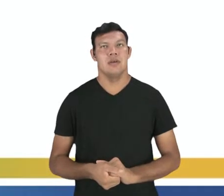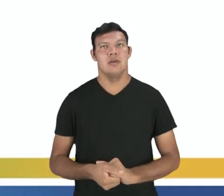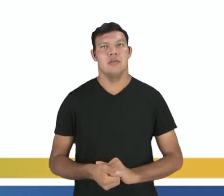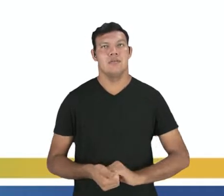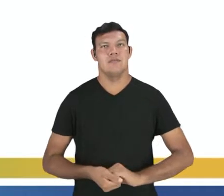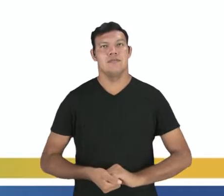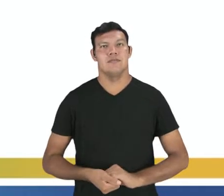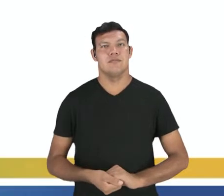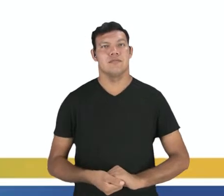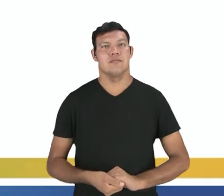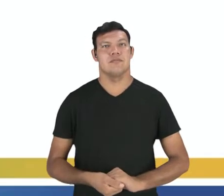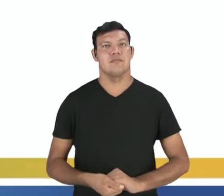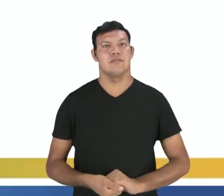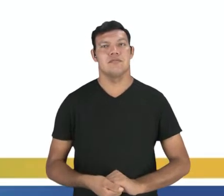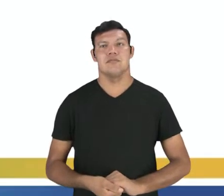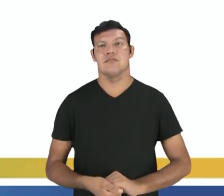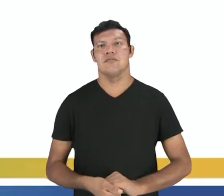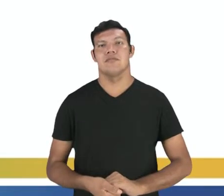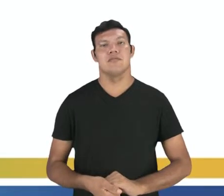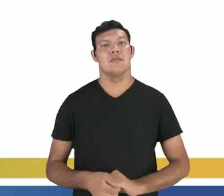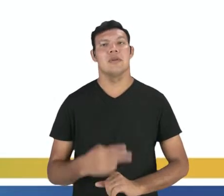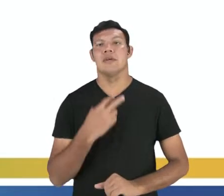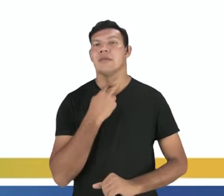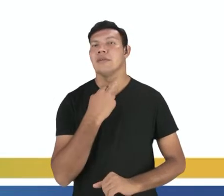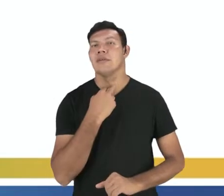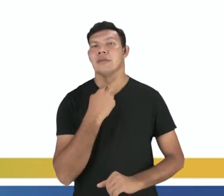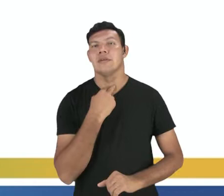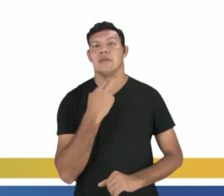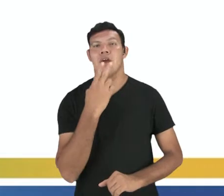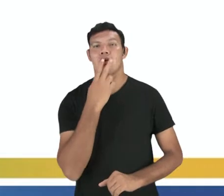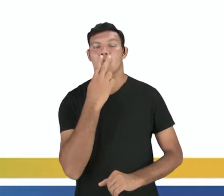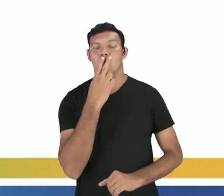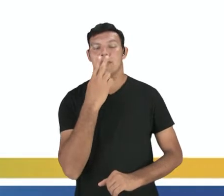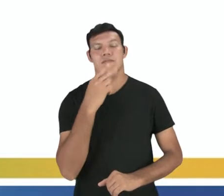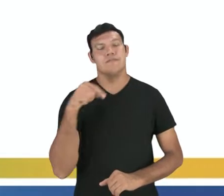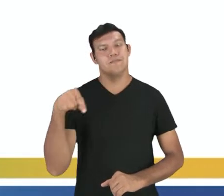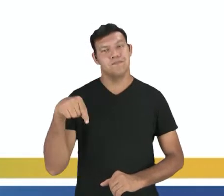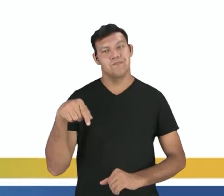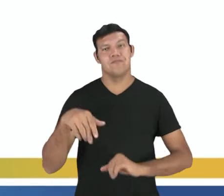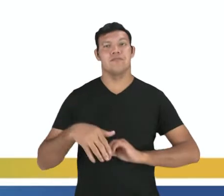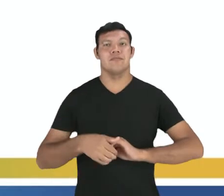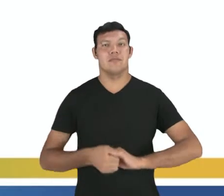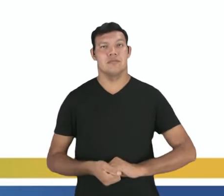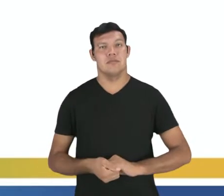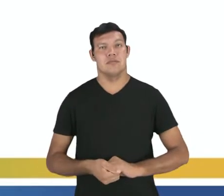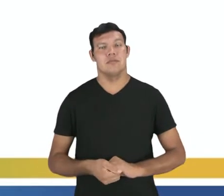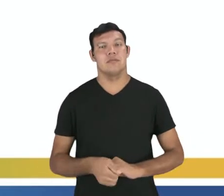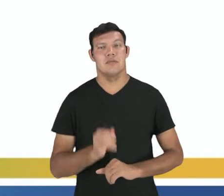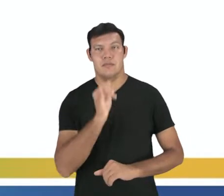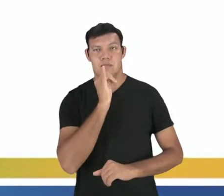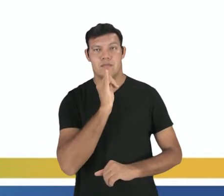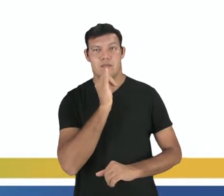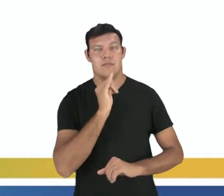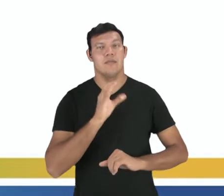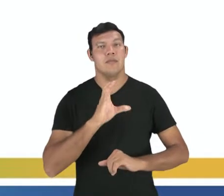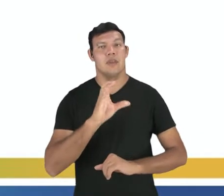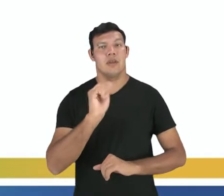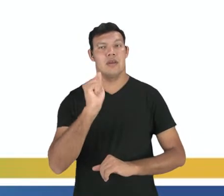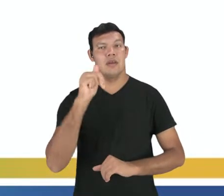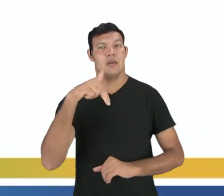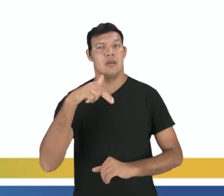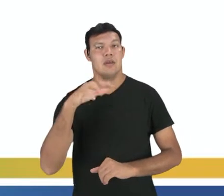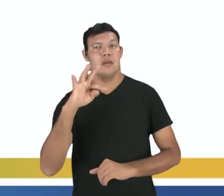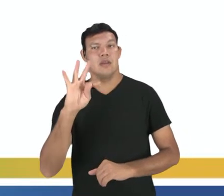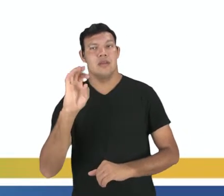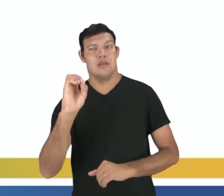smoke here. Não pode, não é permitido fumar aqui. Tá? Então, um exemplo de can't.